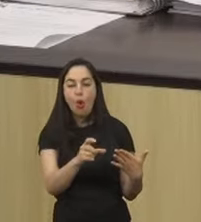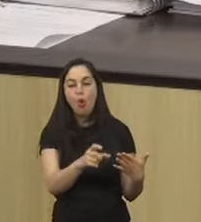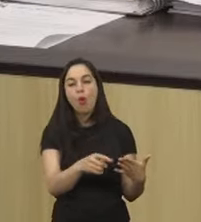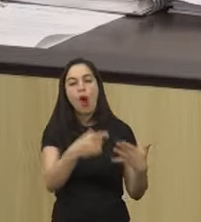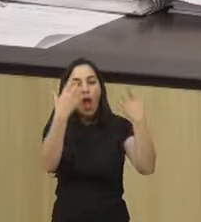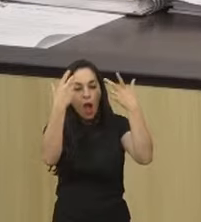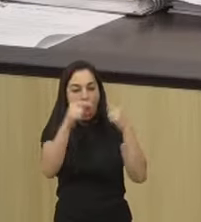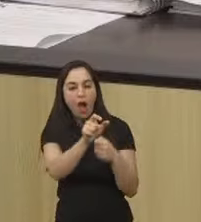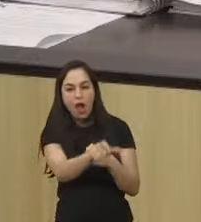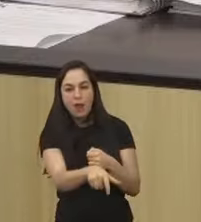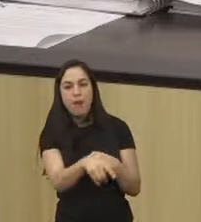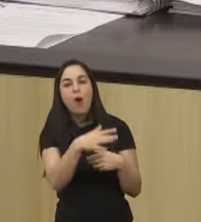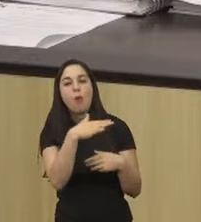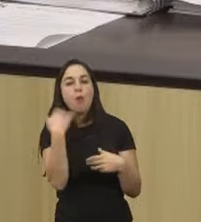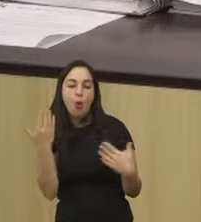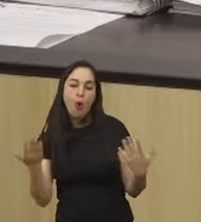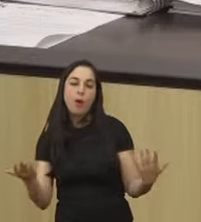animal.